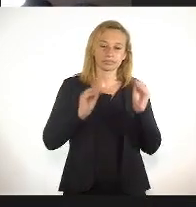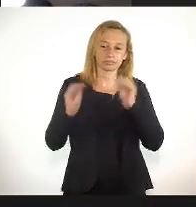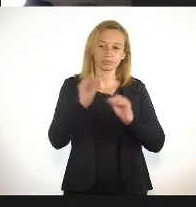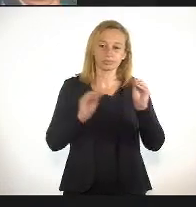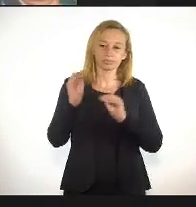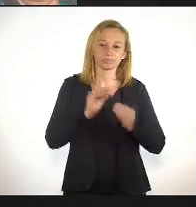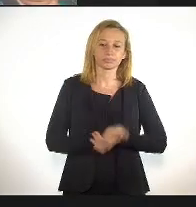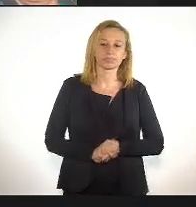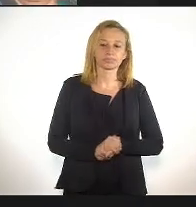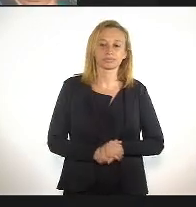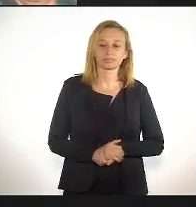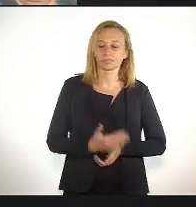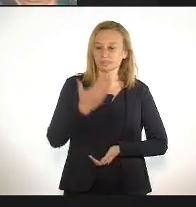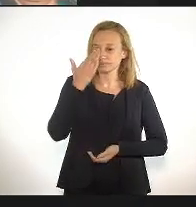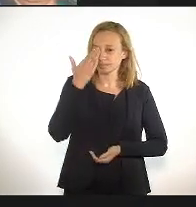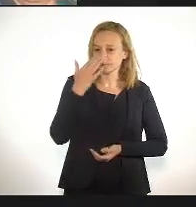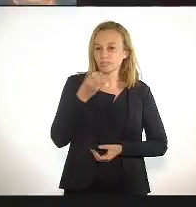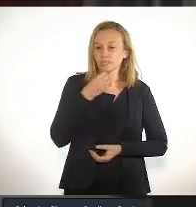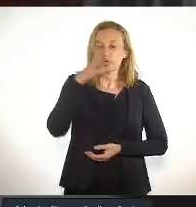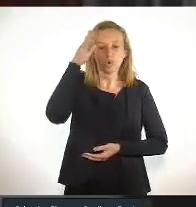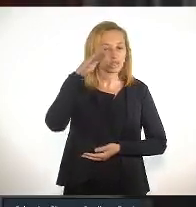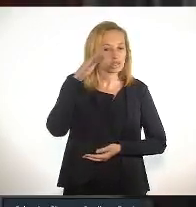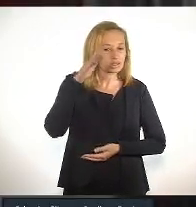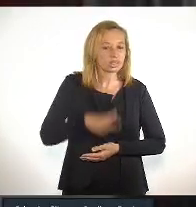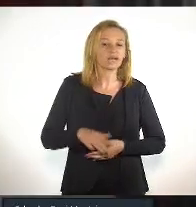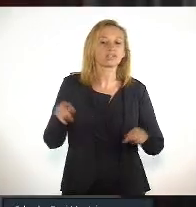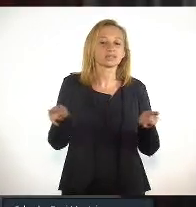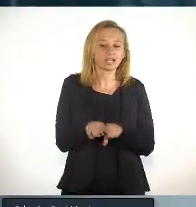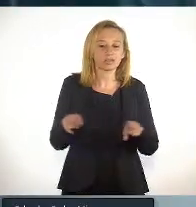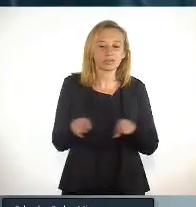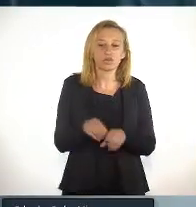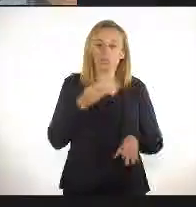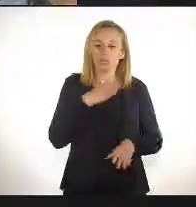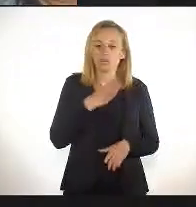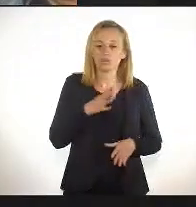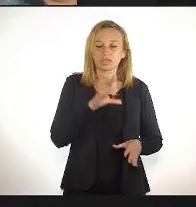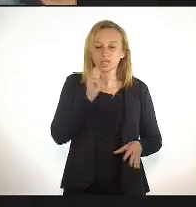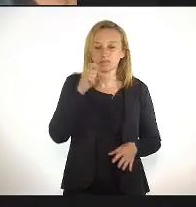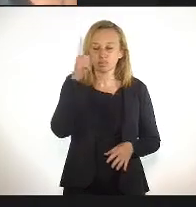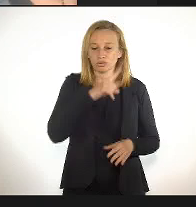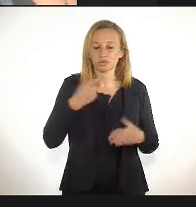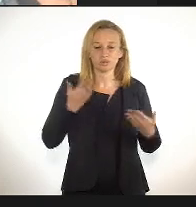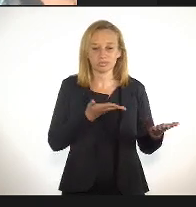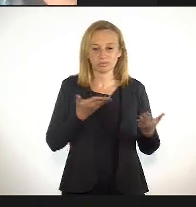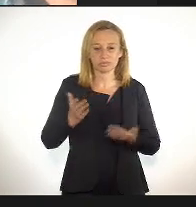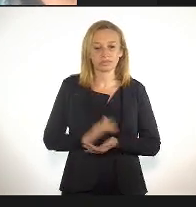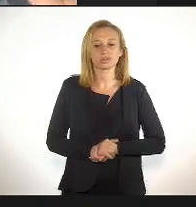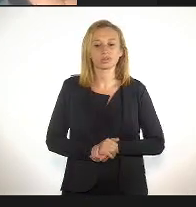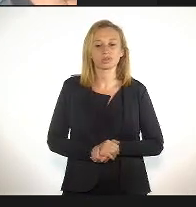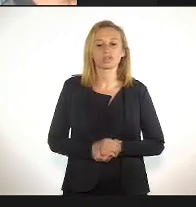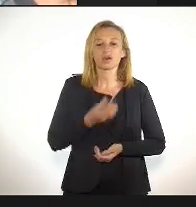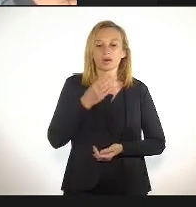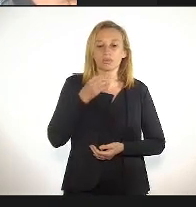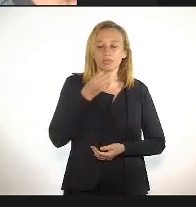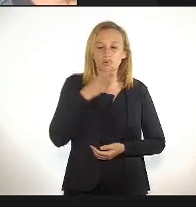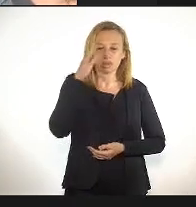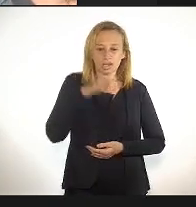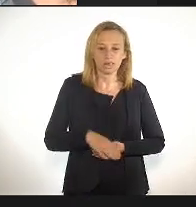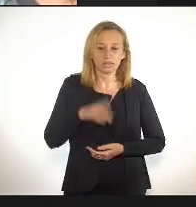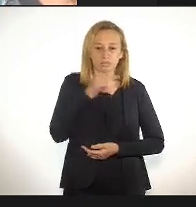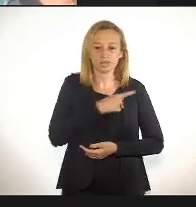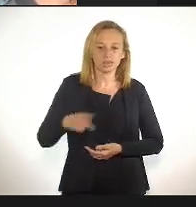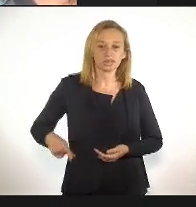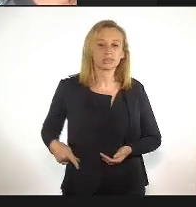Beijo. Muito boa tarde e também Boa muito tarde, bom presidente. final de semana. Boa tarde. Boa tarde, presidente.